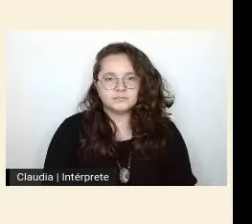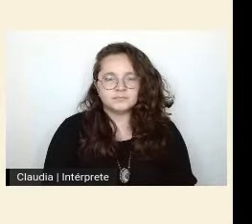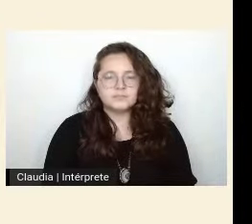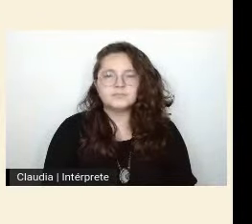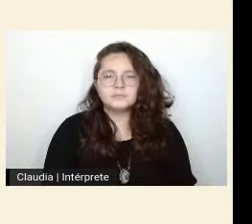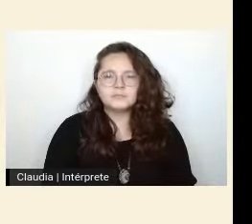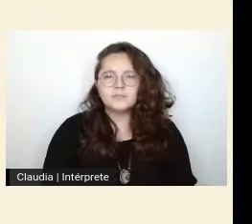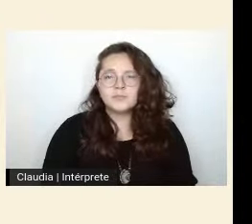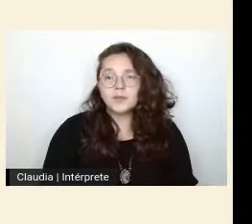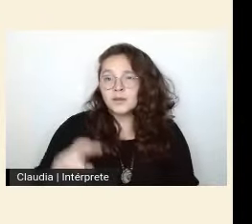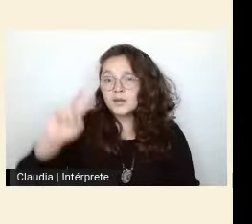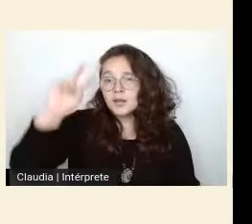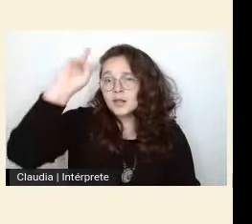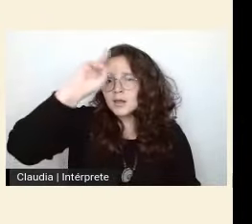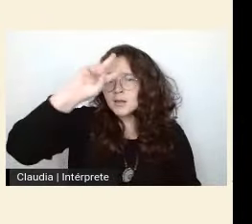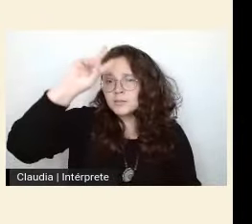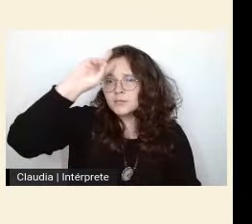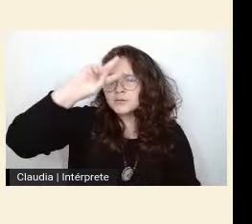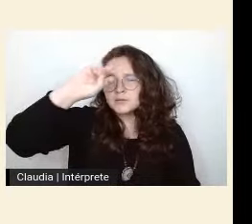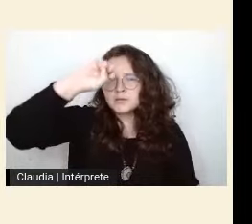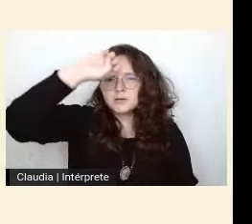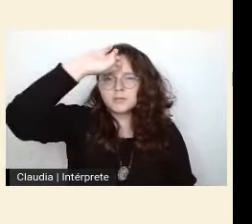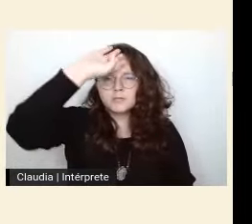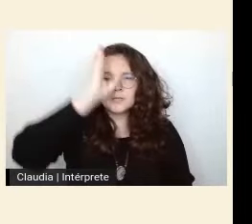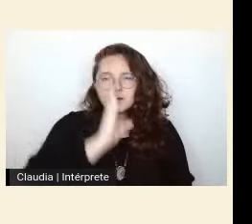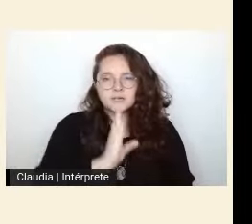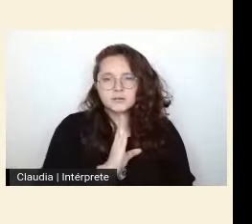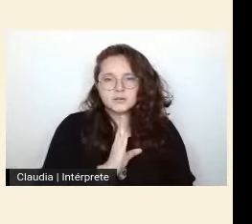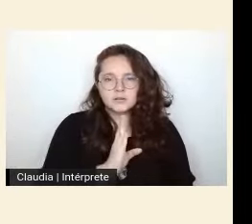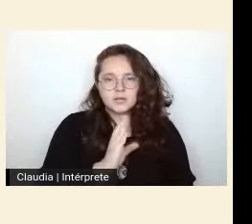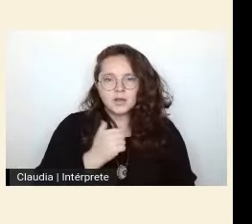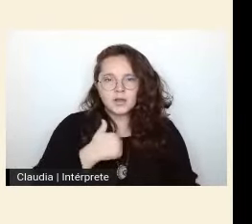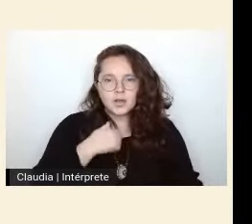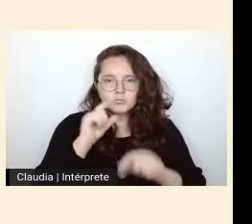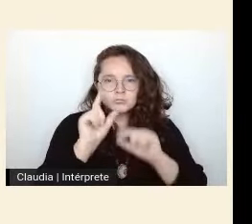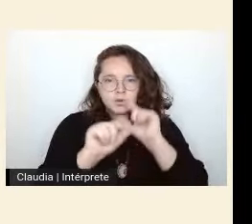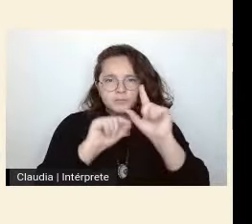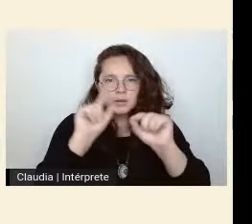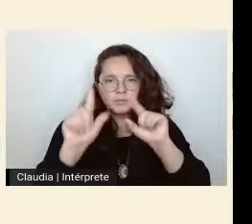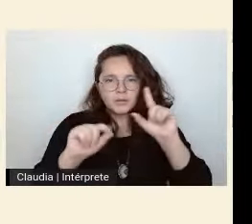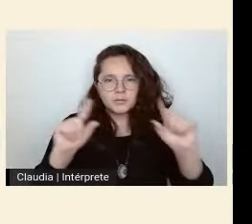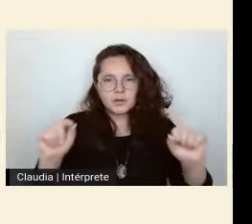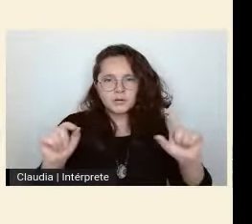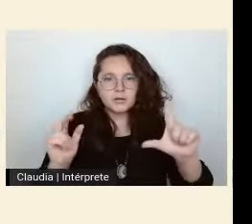Lembrança brasileira, uma seleção pitoresca de imagens.